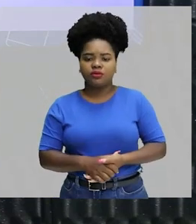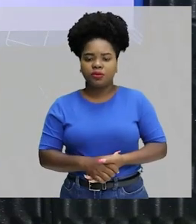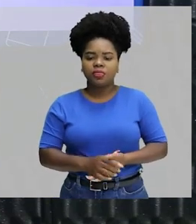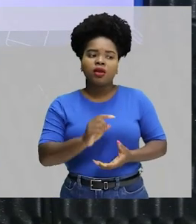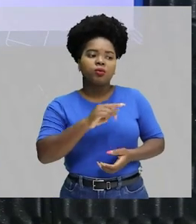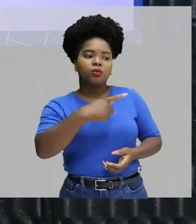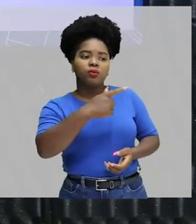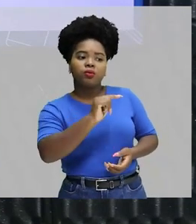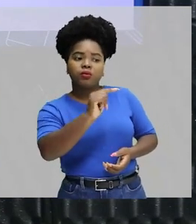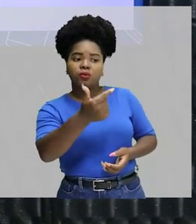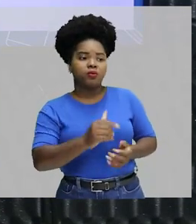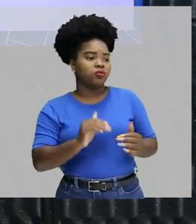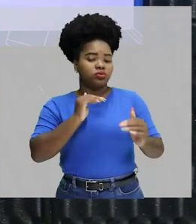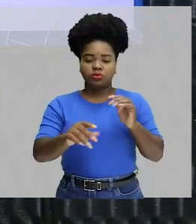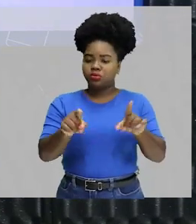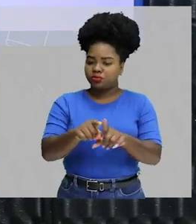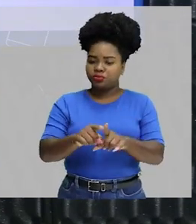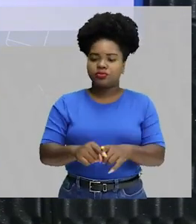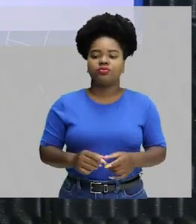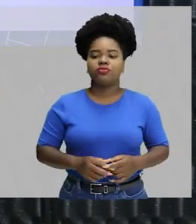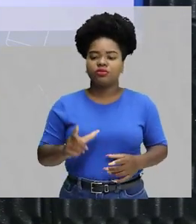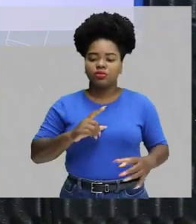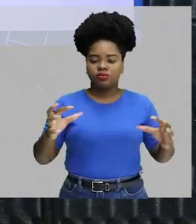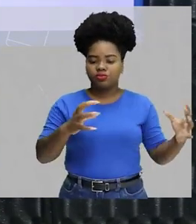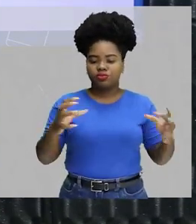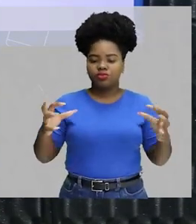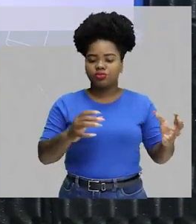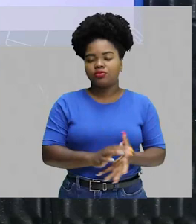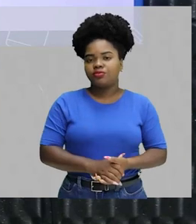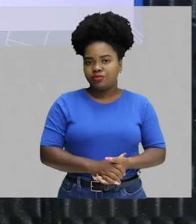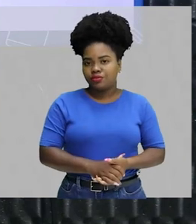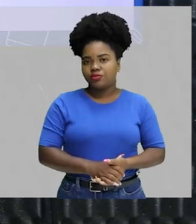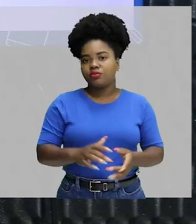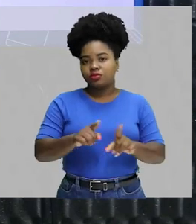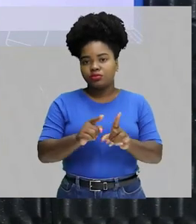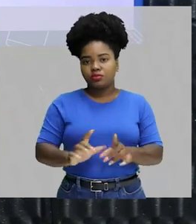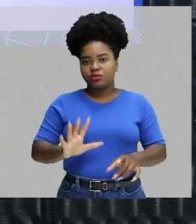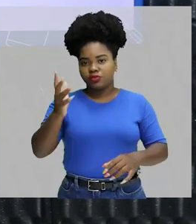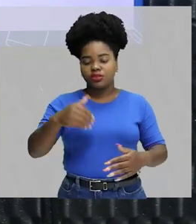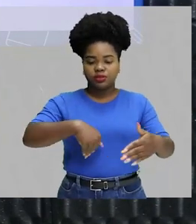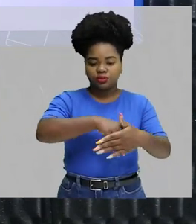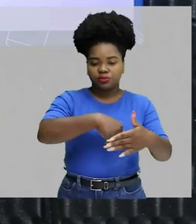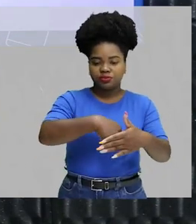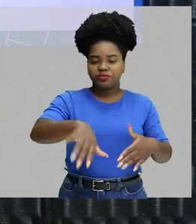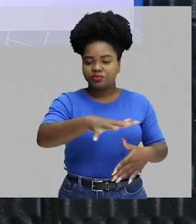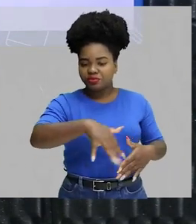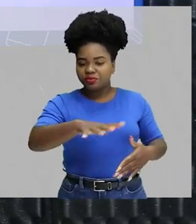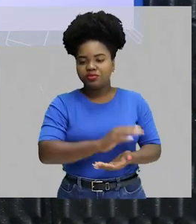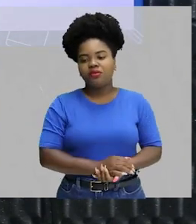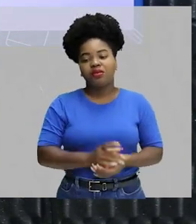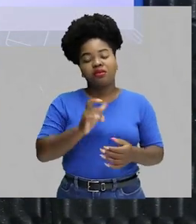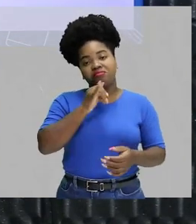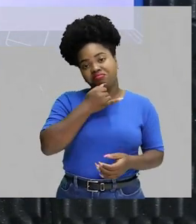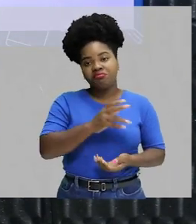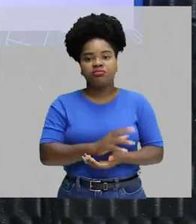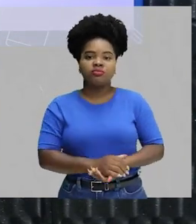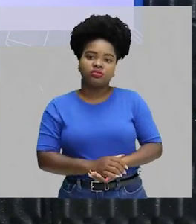concorda acabam Acontece muito na escola acontece em partidas de futebol é triste e jogadores às